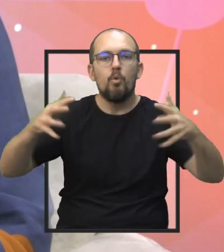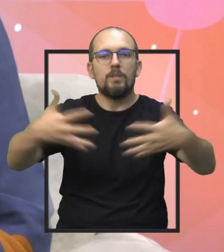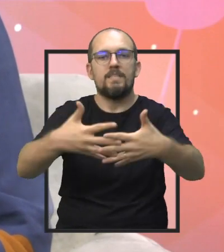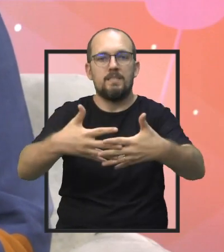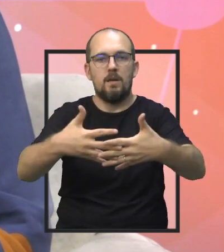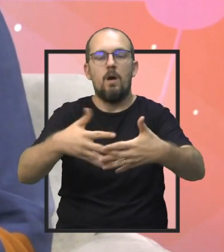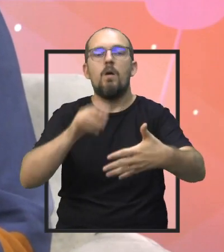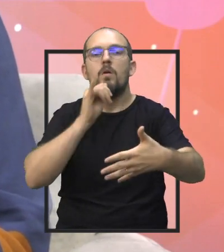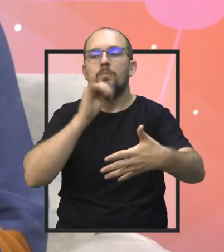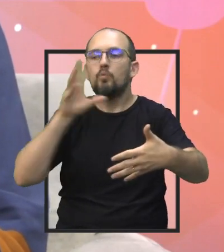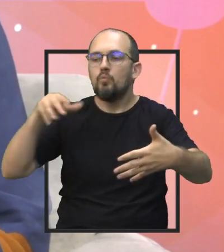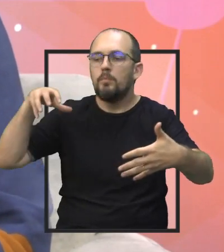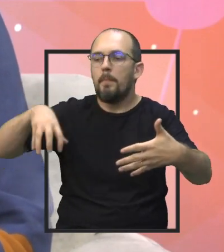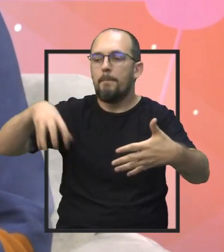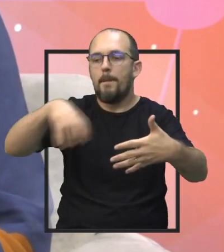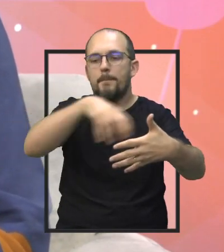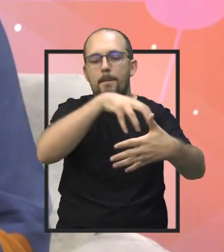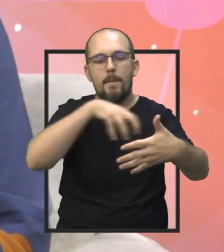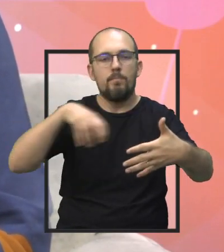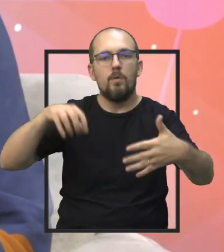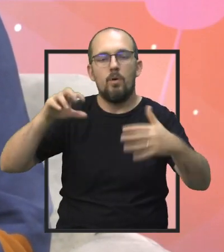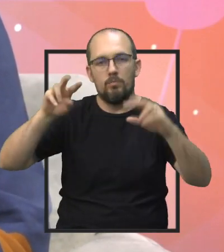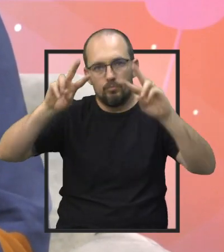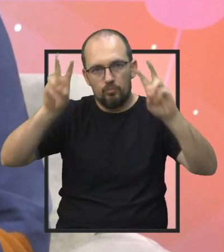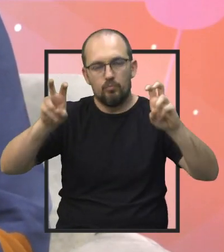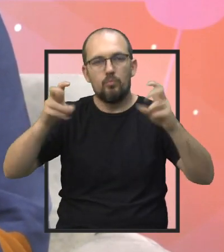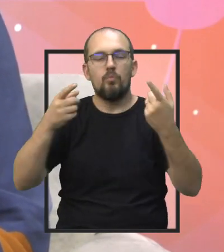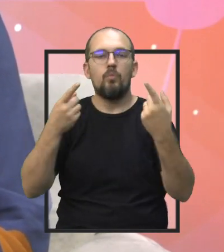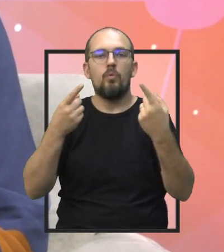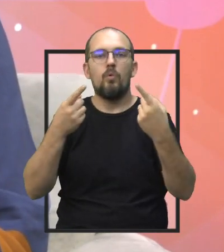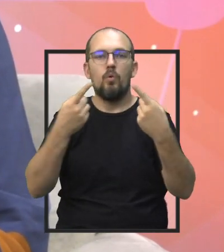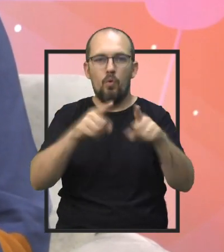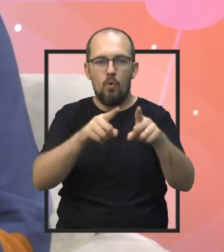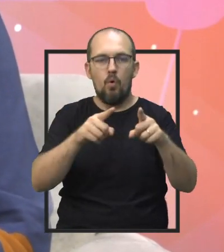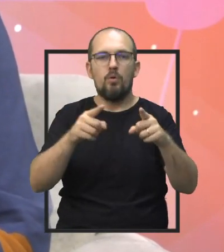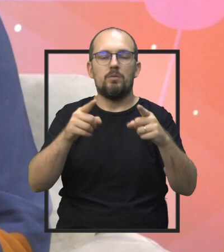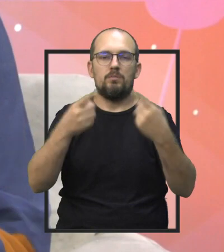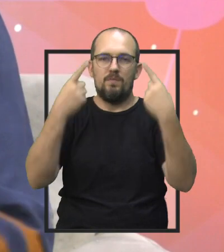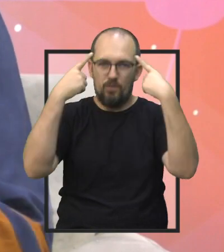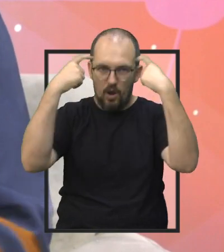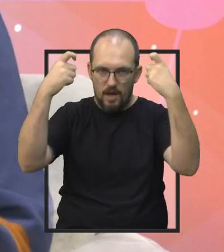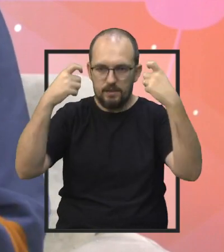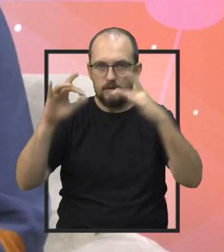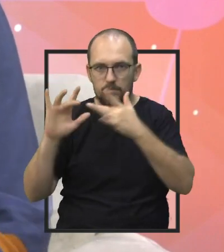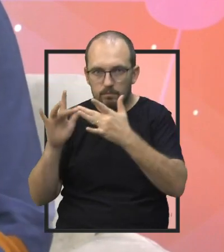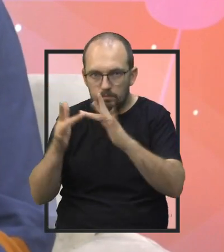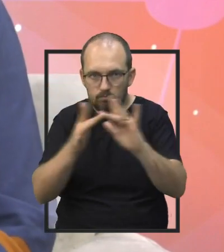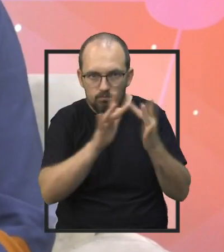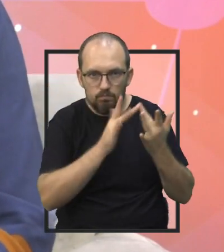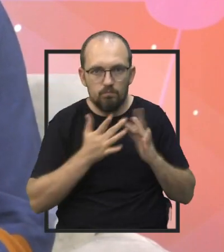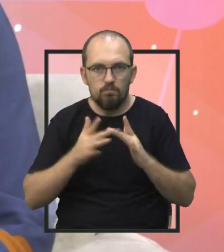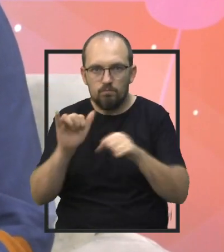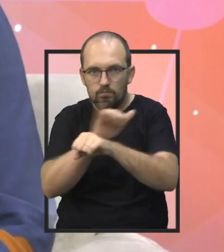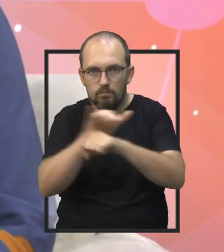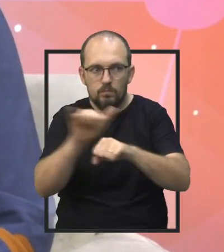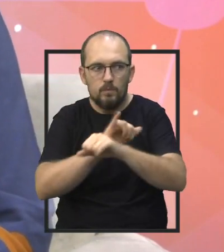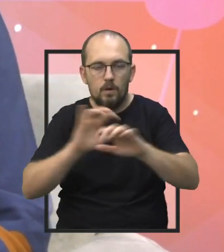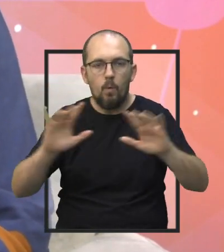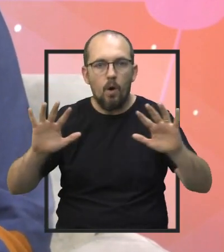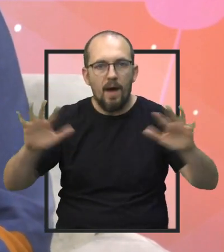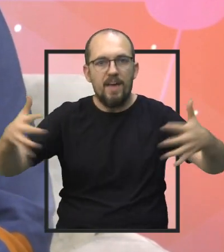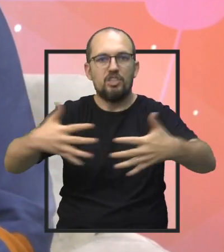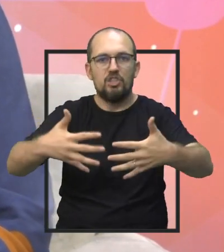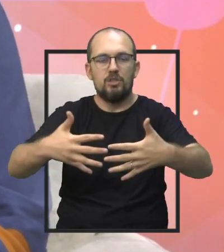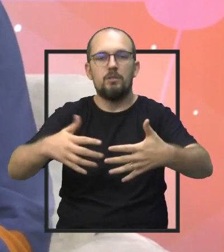do município, né, que estão atrelados a esse combate, a esse enfrentamento à violência, estão inseridos